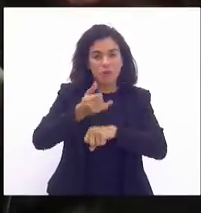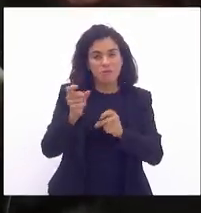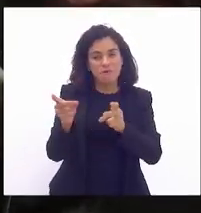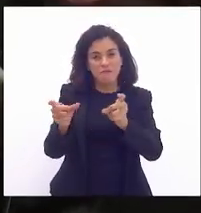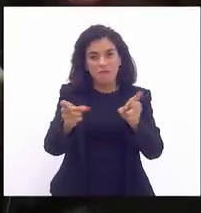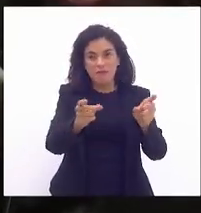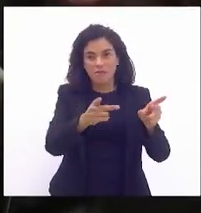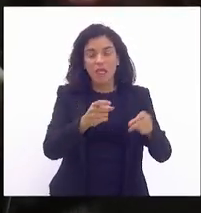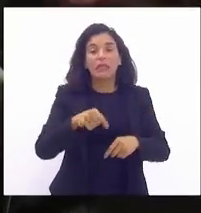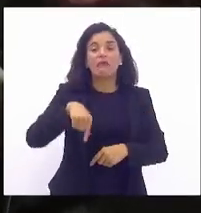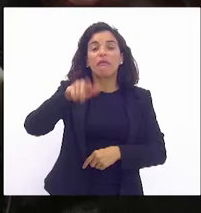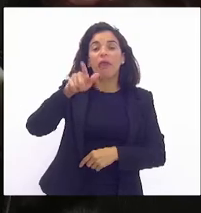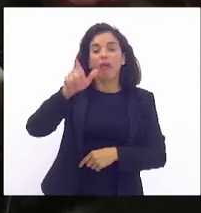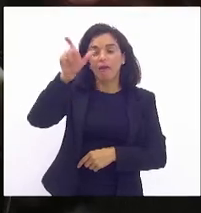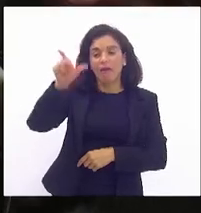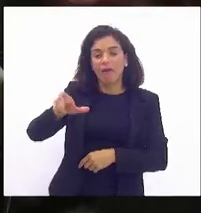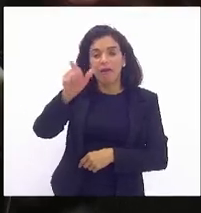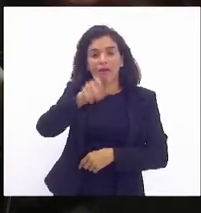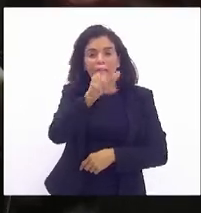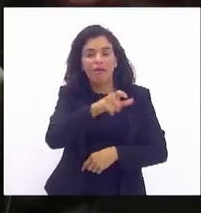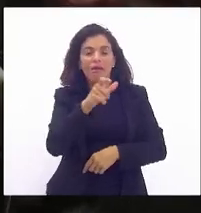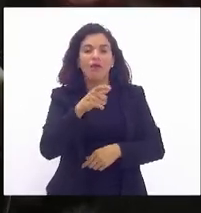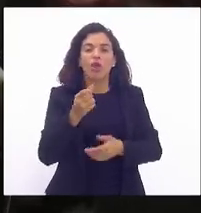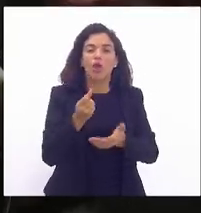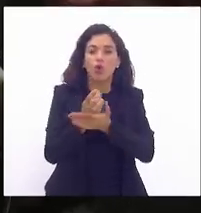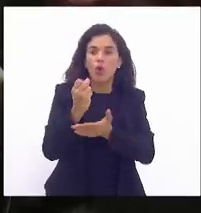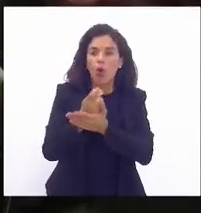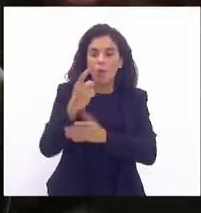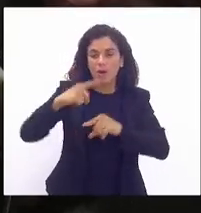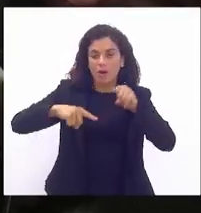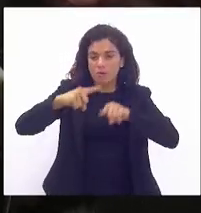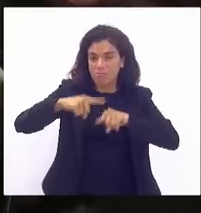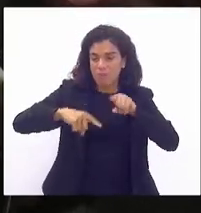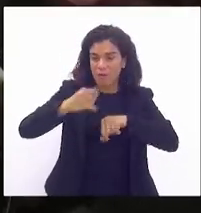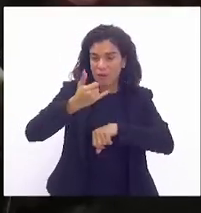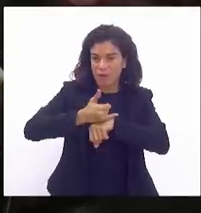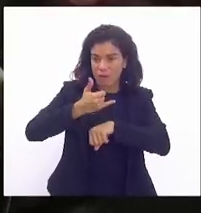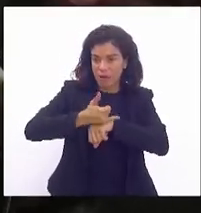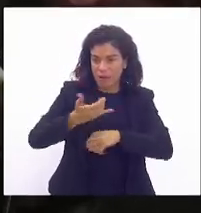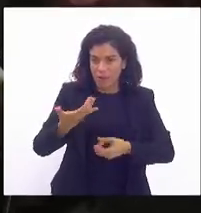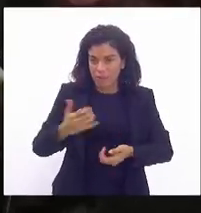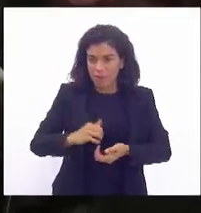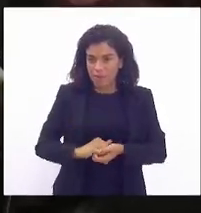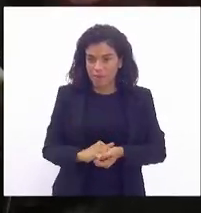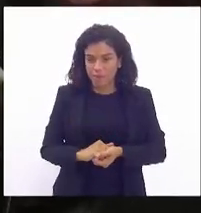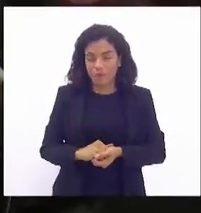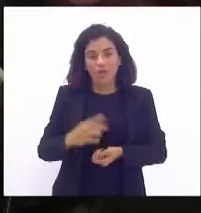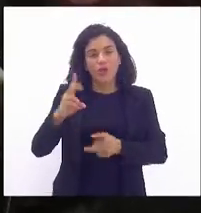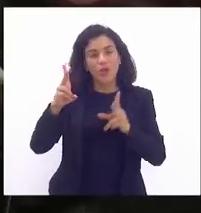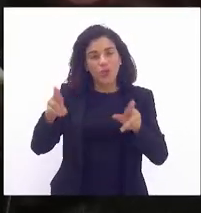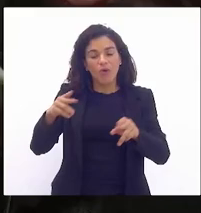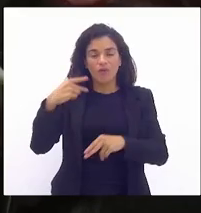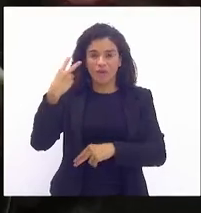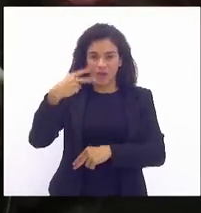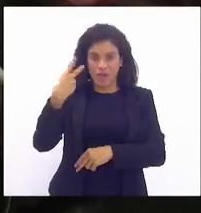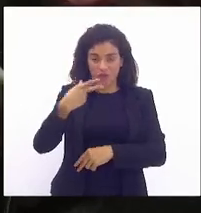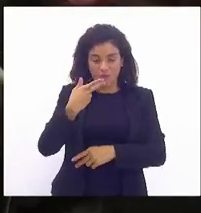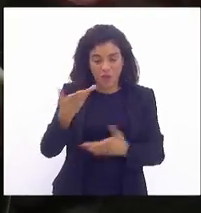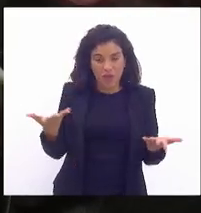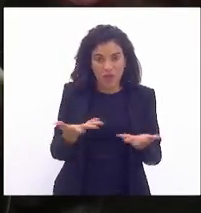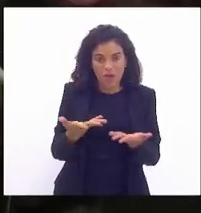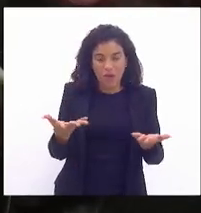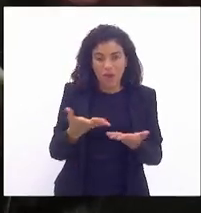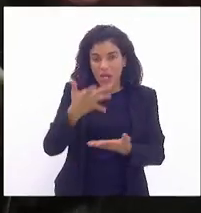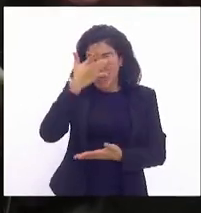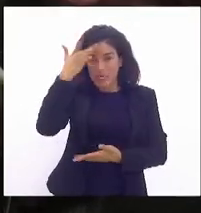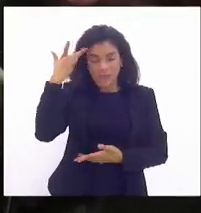quem é que compra esses produtos, conforme o vereador acabou de mencionar aqui? As pessoas